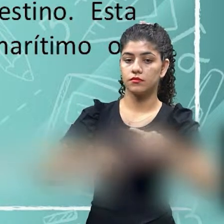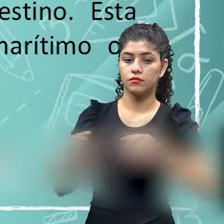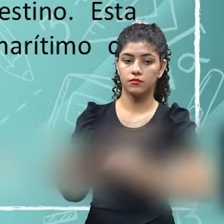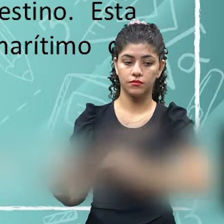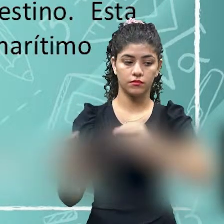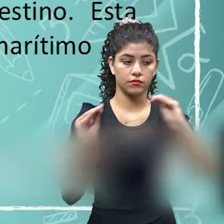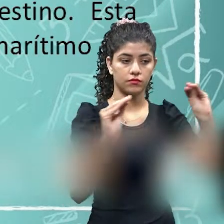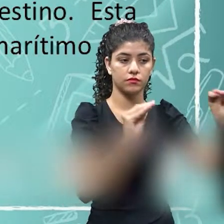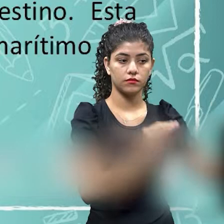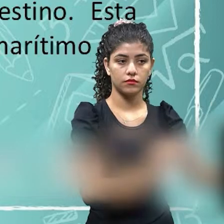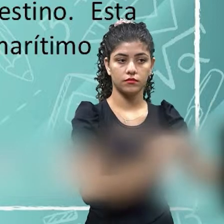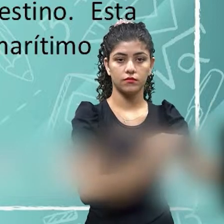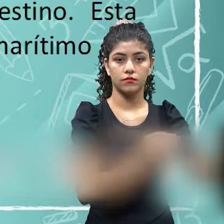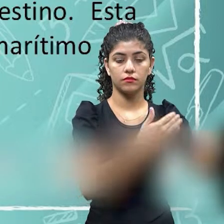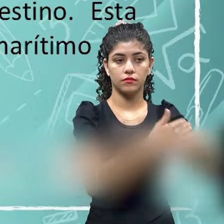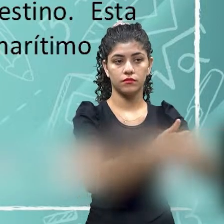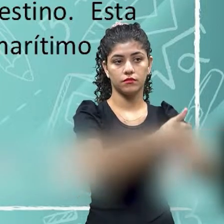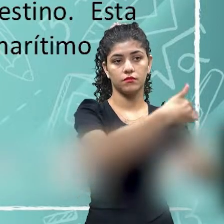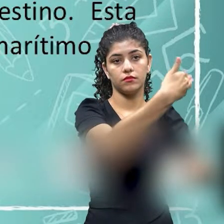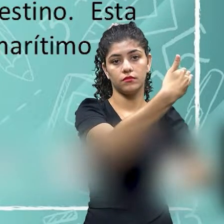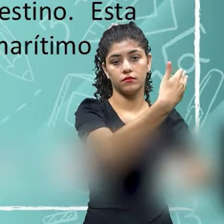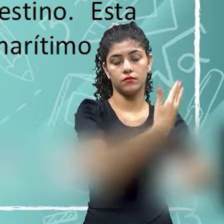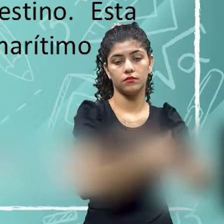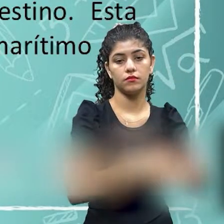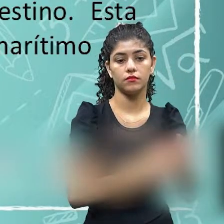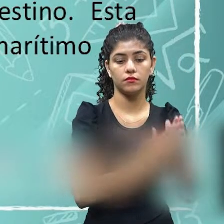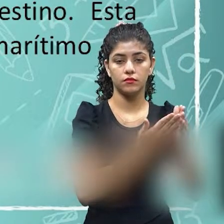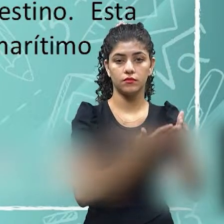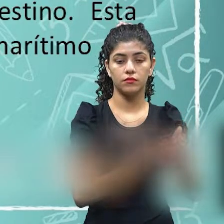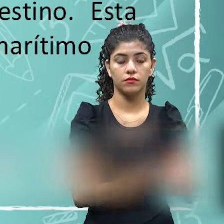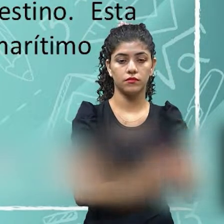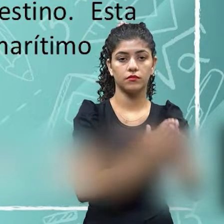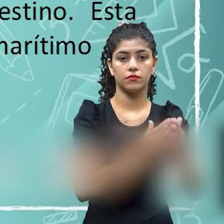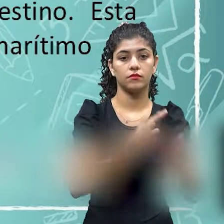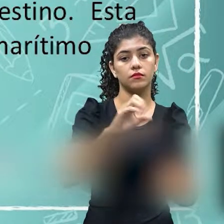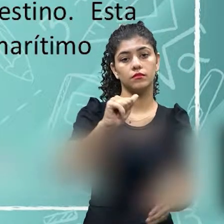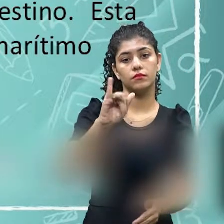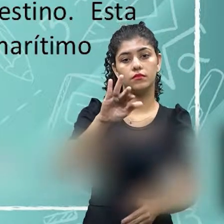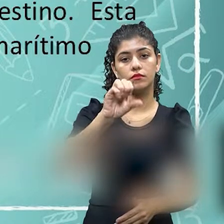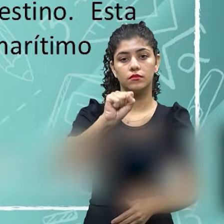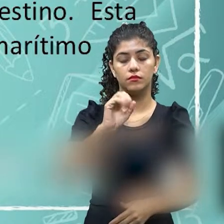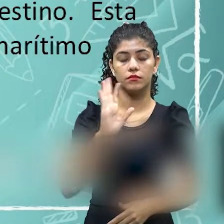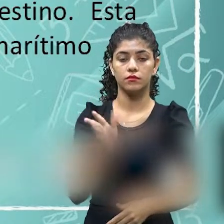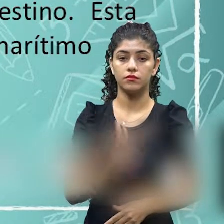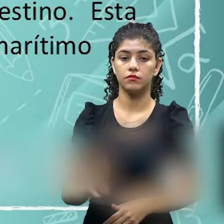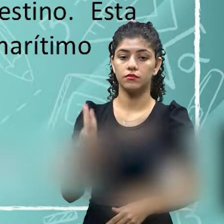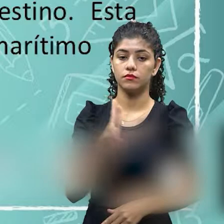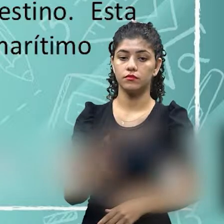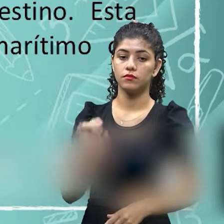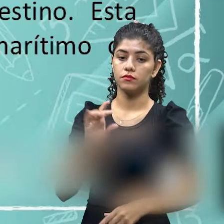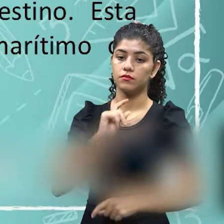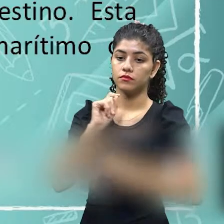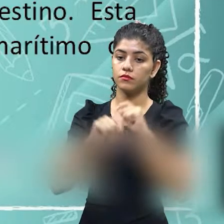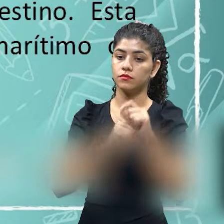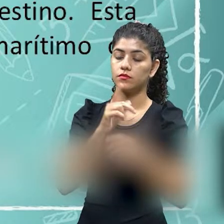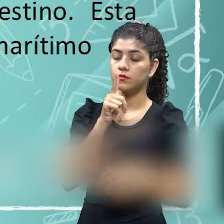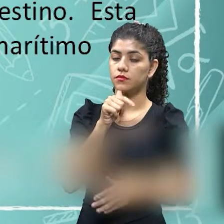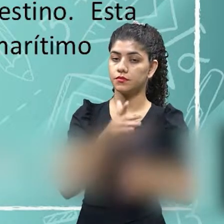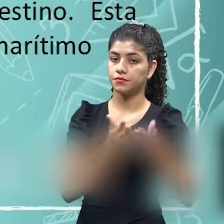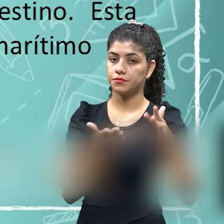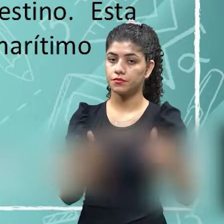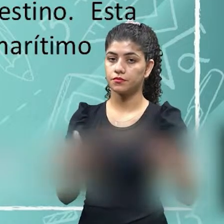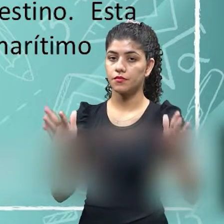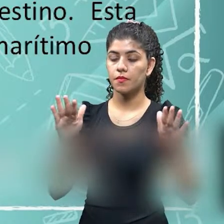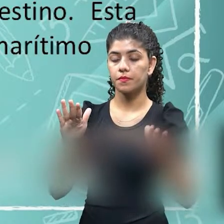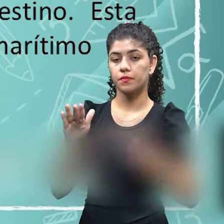a murada do navio no porto de destino. Esta modalidade só pode ser utilizada para transportes marítimos ou